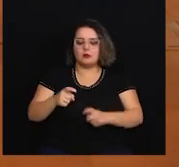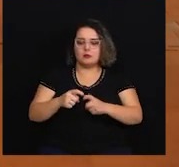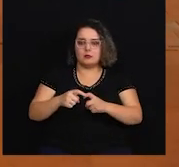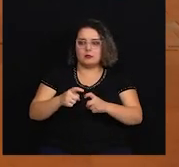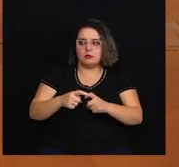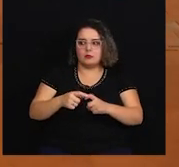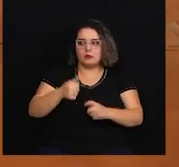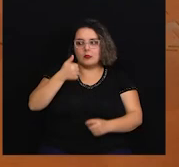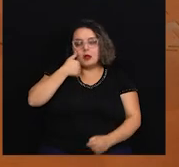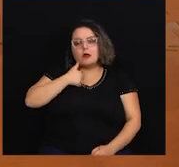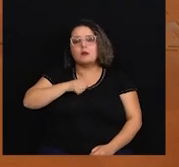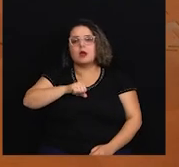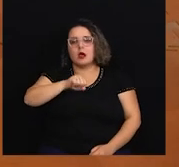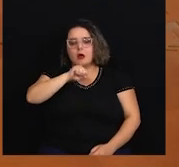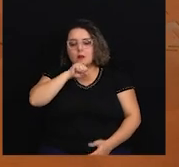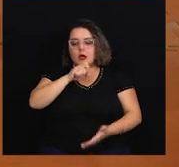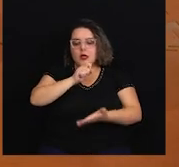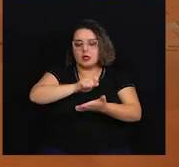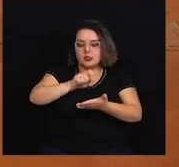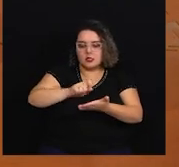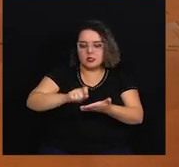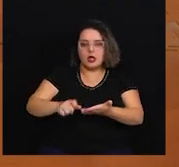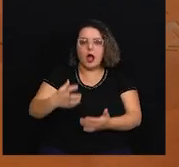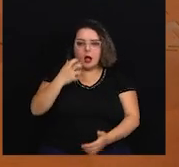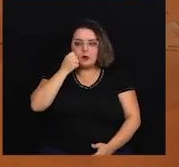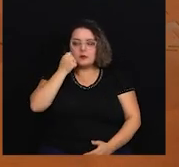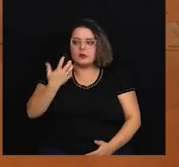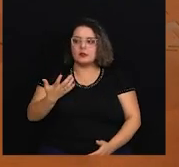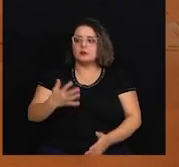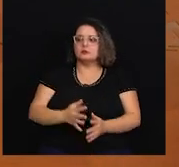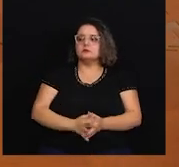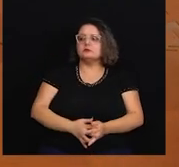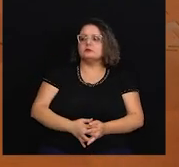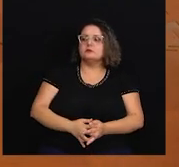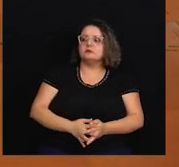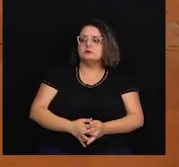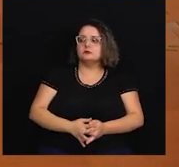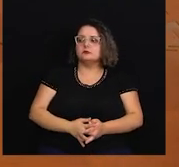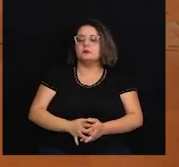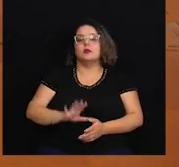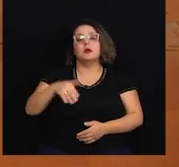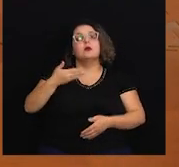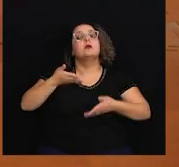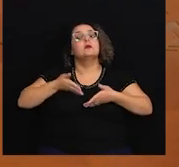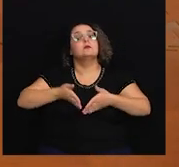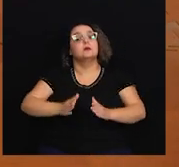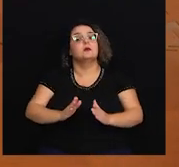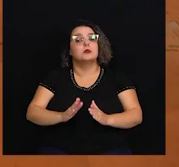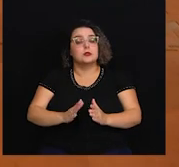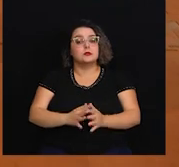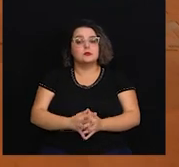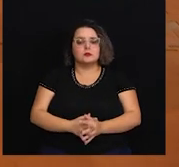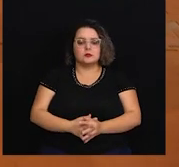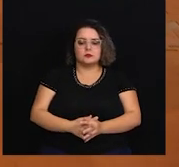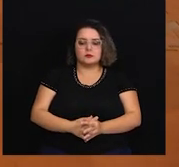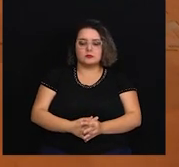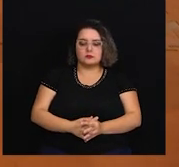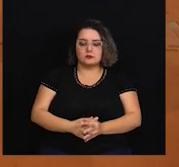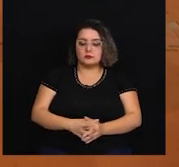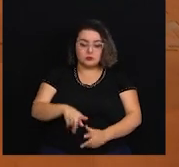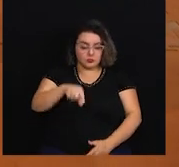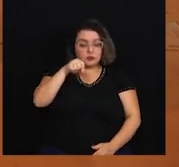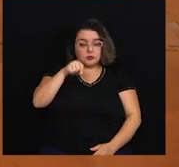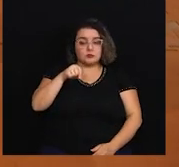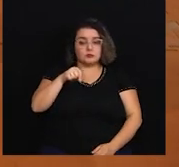mãe era escritora era série de menor e quando eu nasci Otávio por mim criar